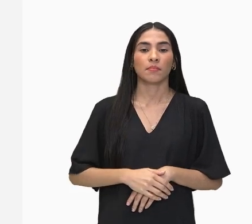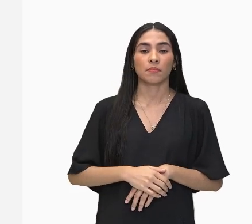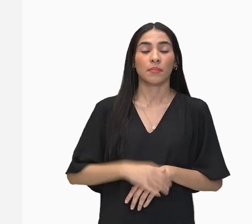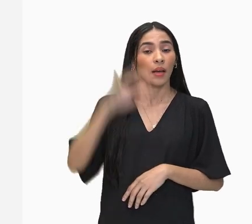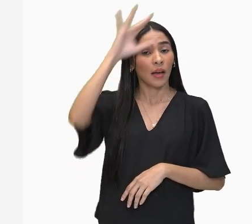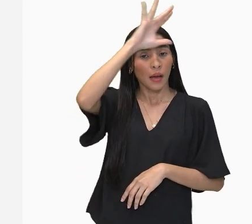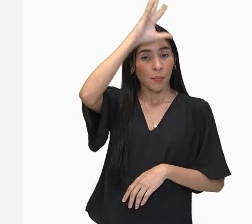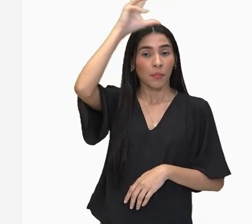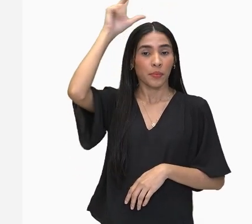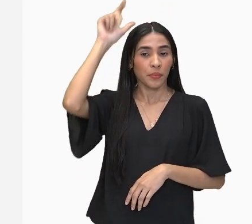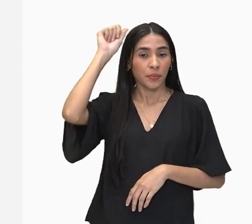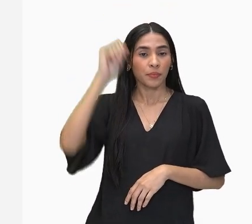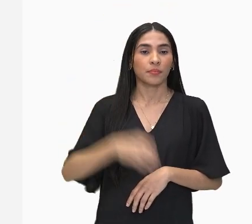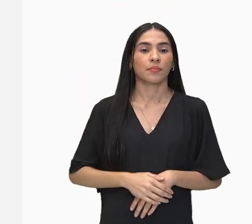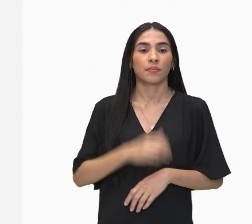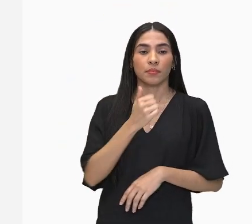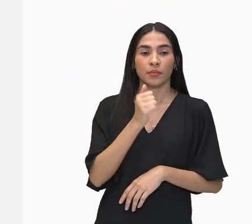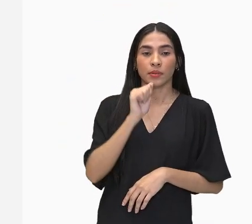a Amazônica, com